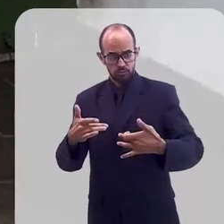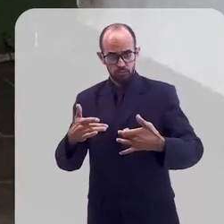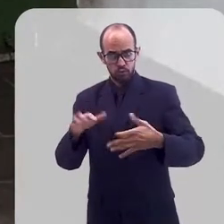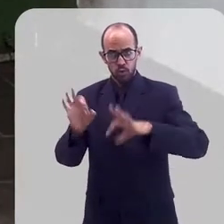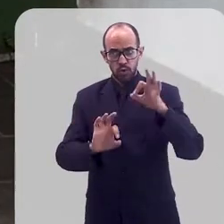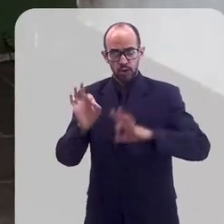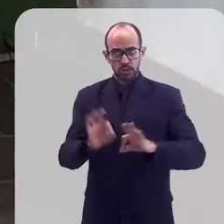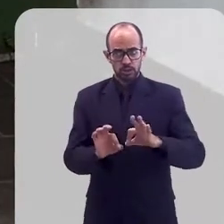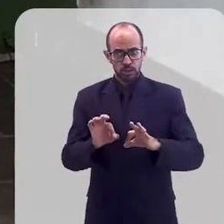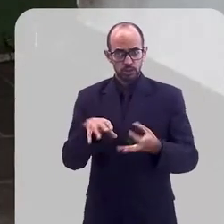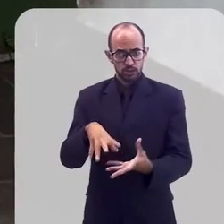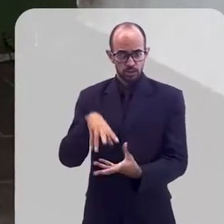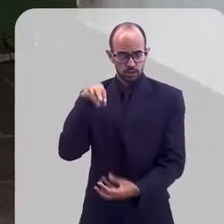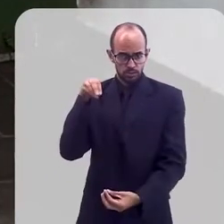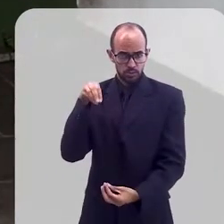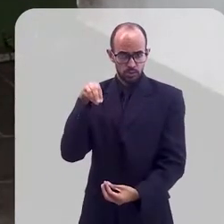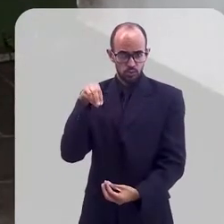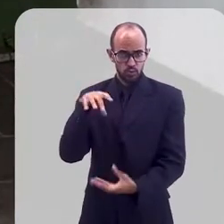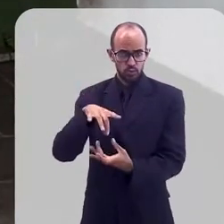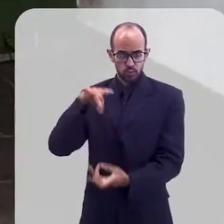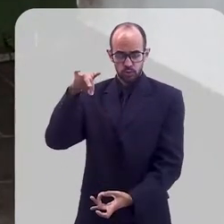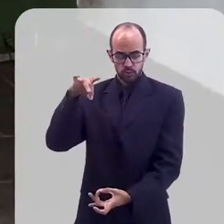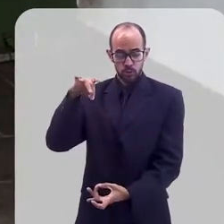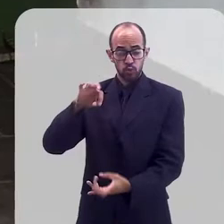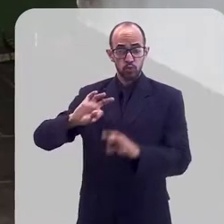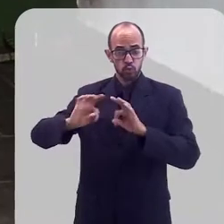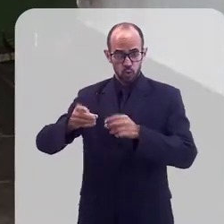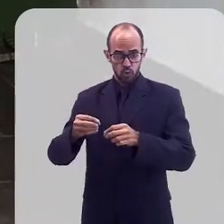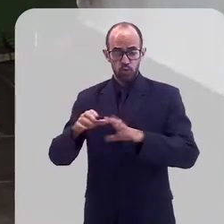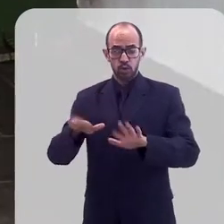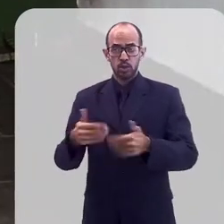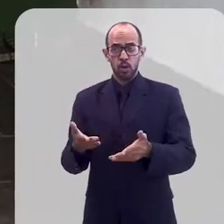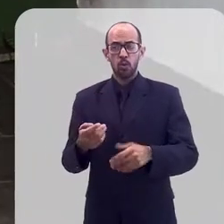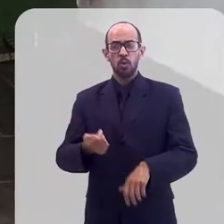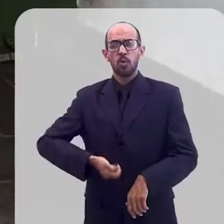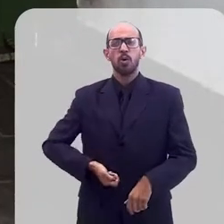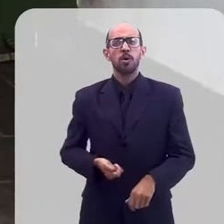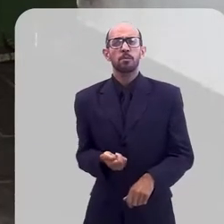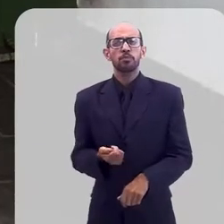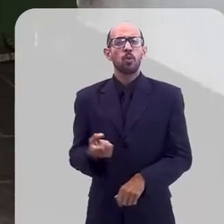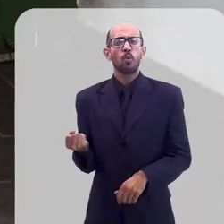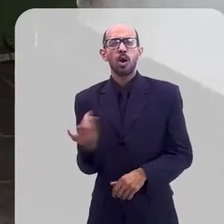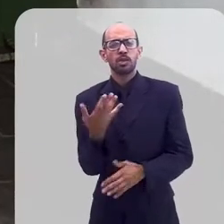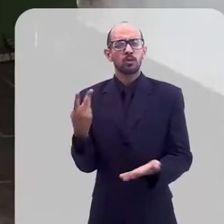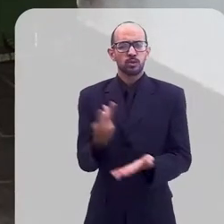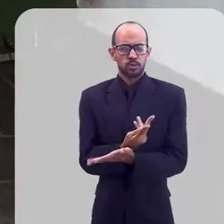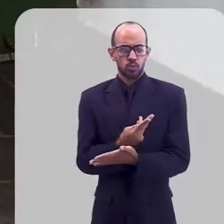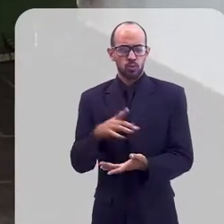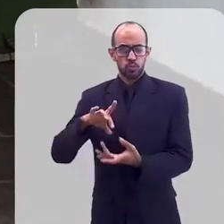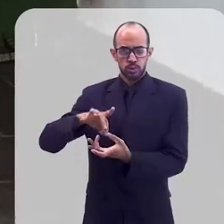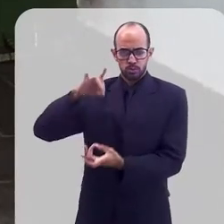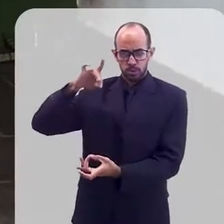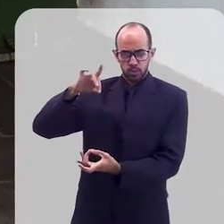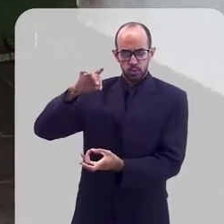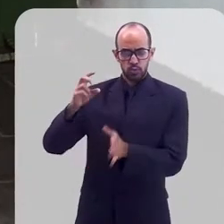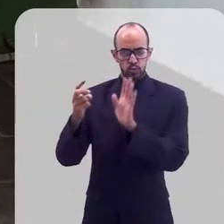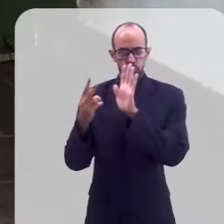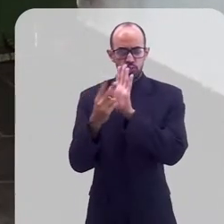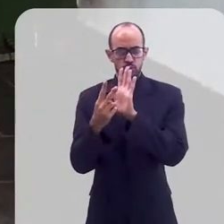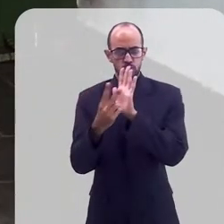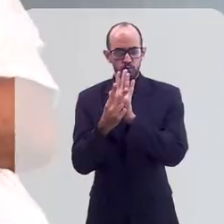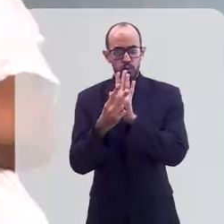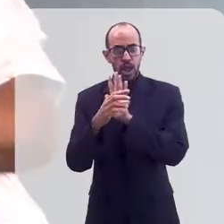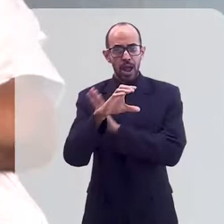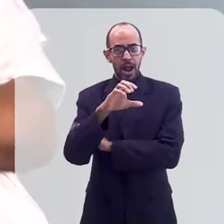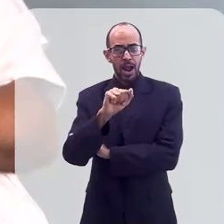Esses espíritos todos. Você vê só, na época, né, um espírito de um caboclo, era